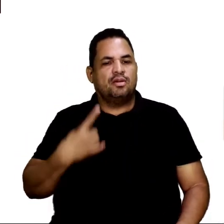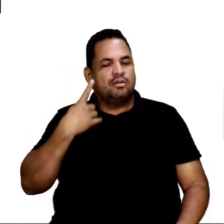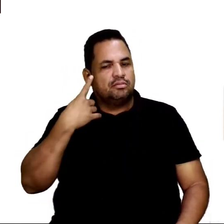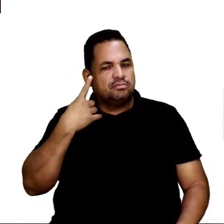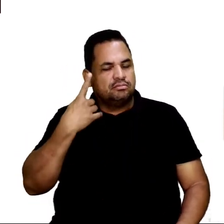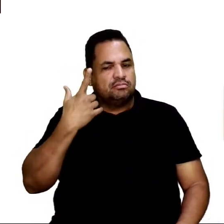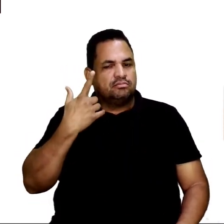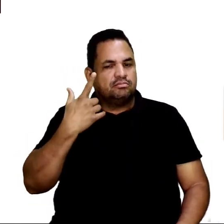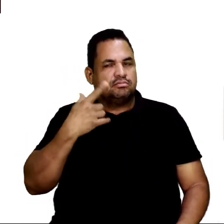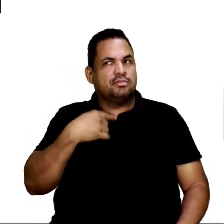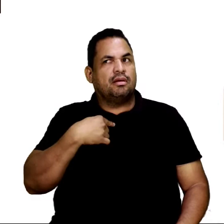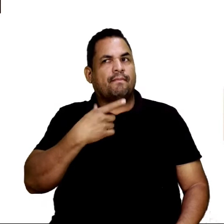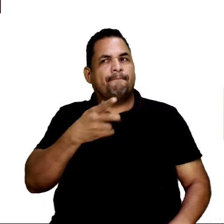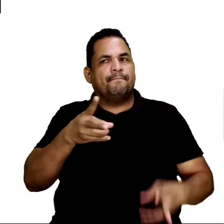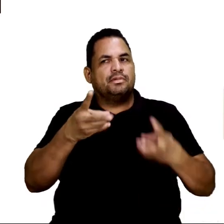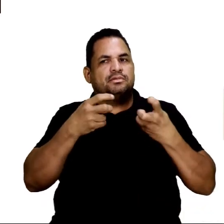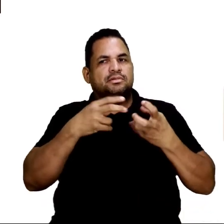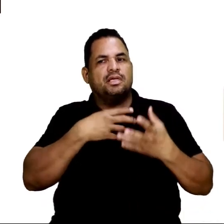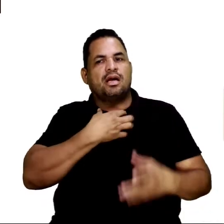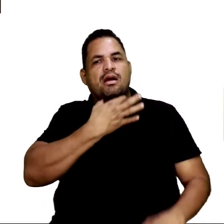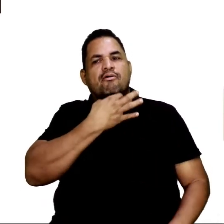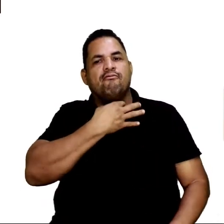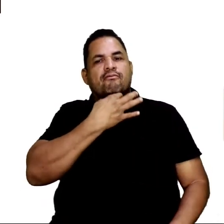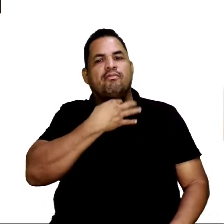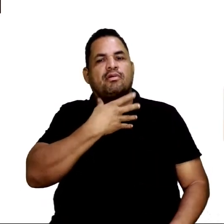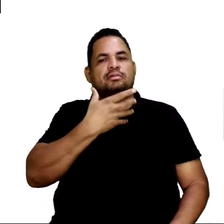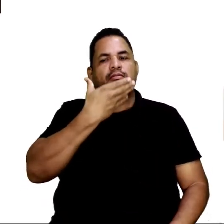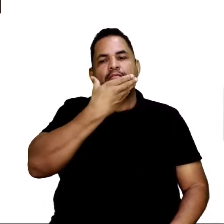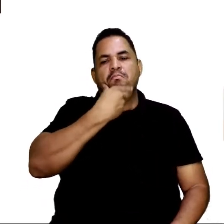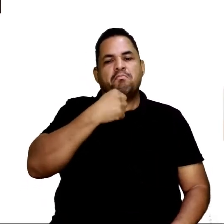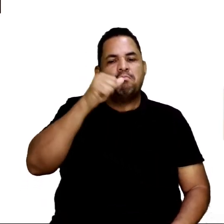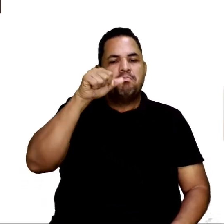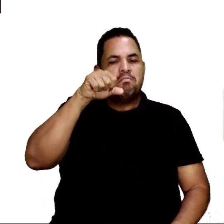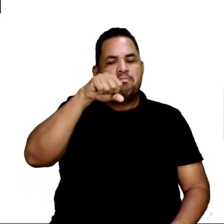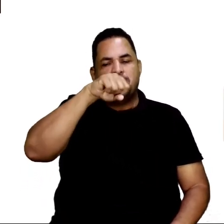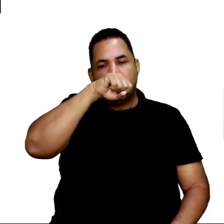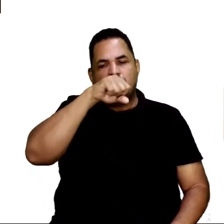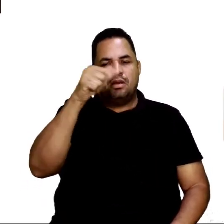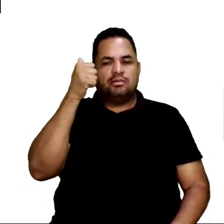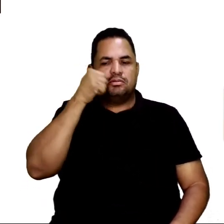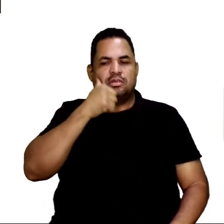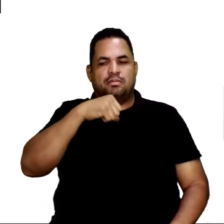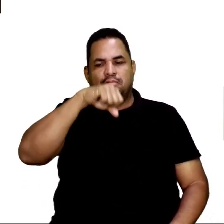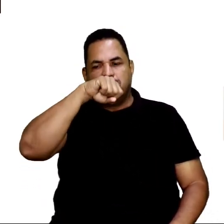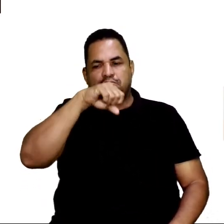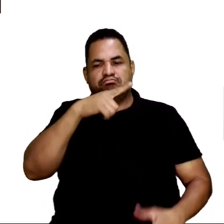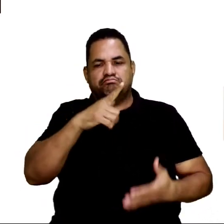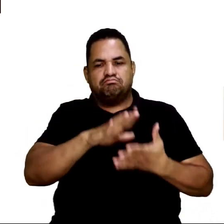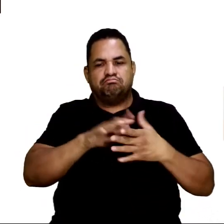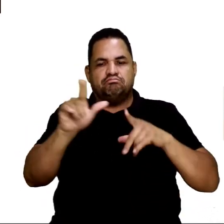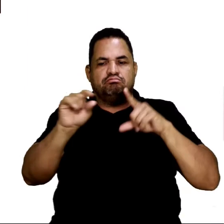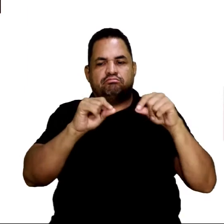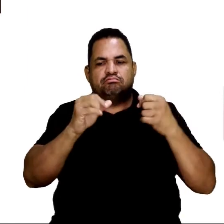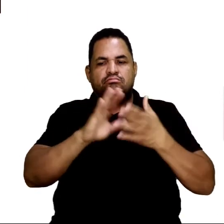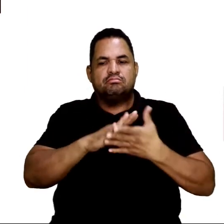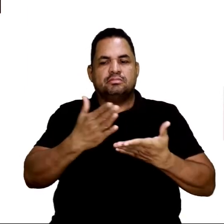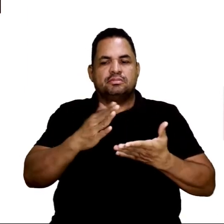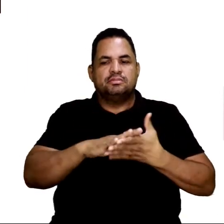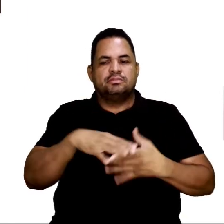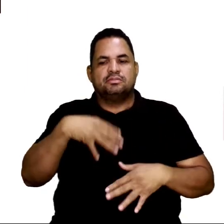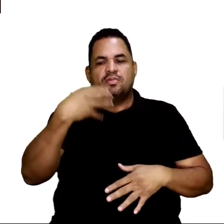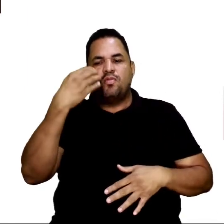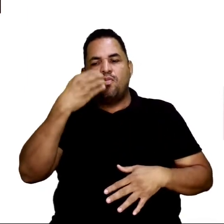sonorizando a voz do pai, da mãe e as suas seleções, né, musicais, se